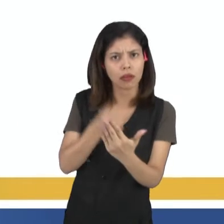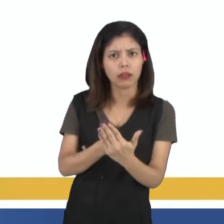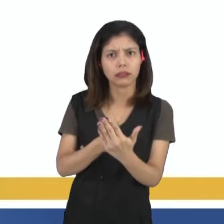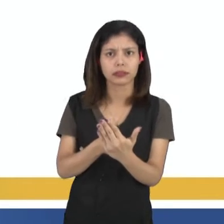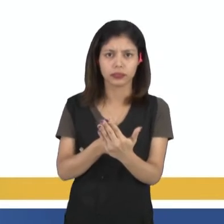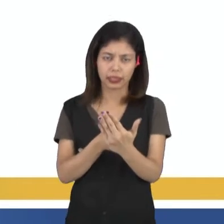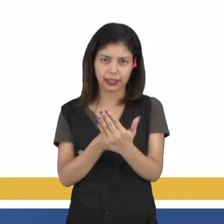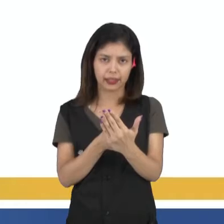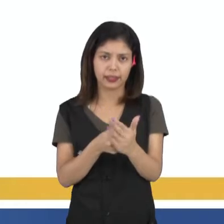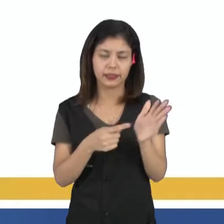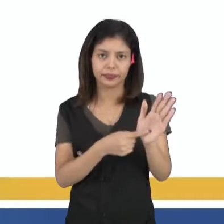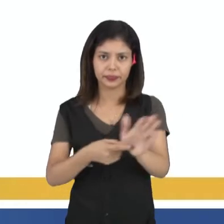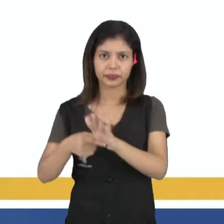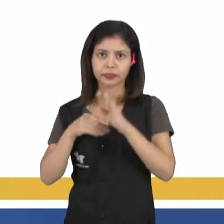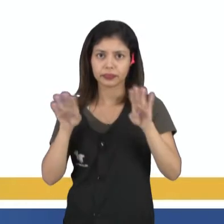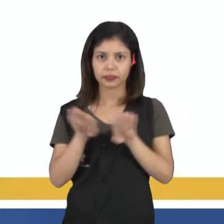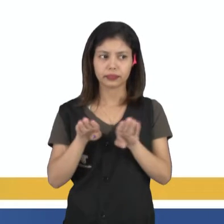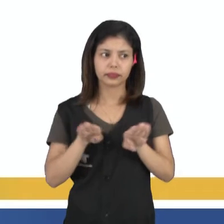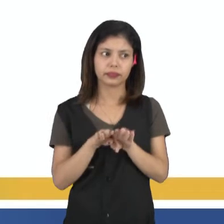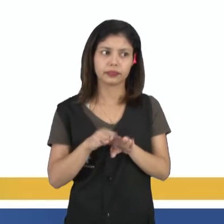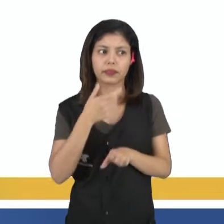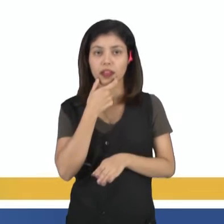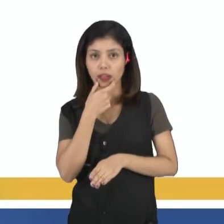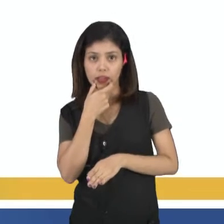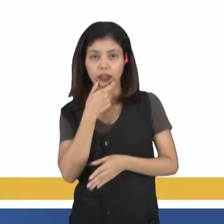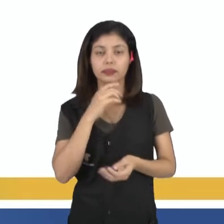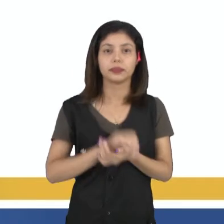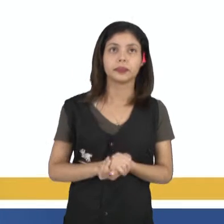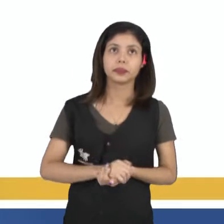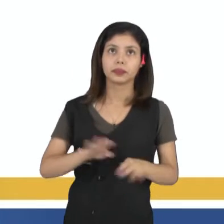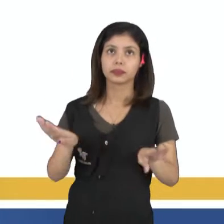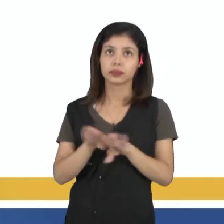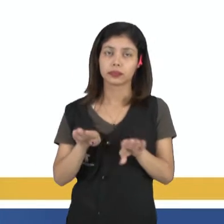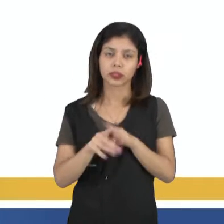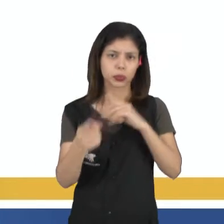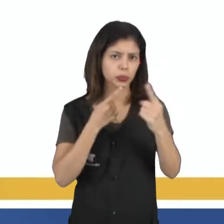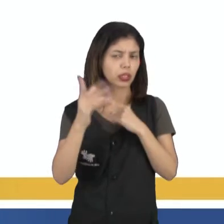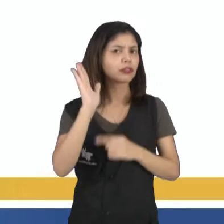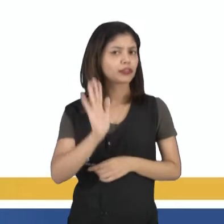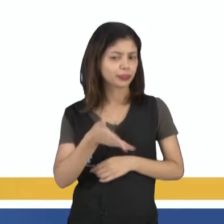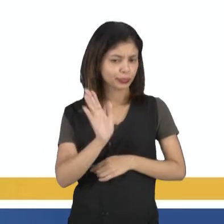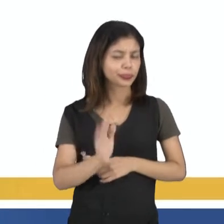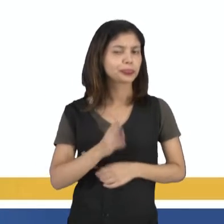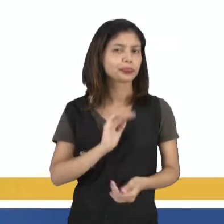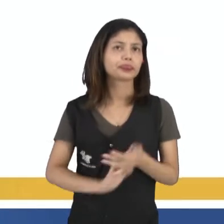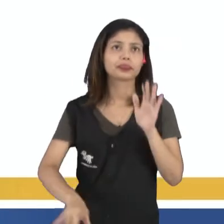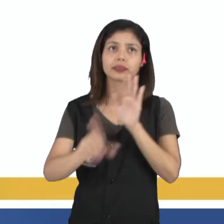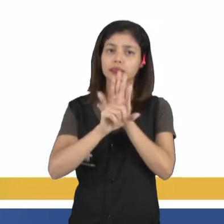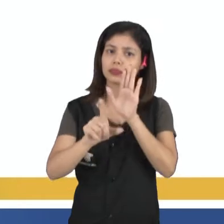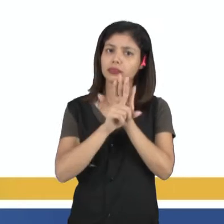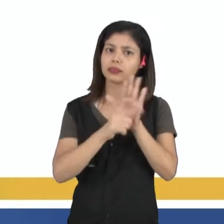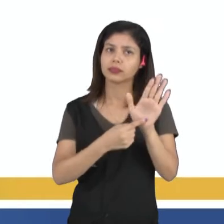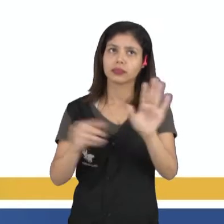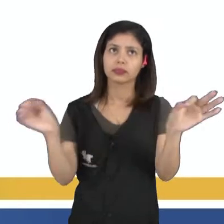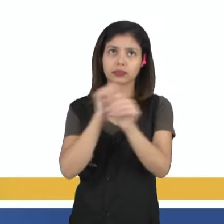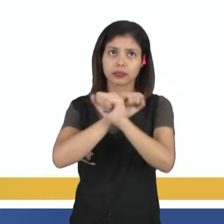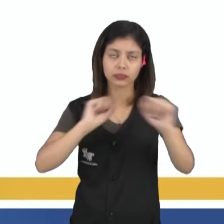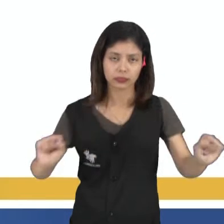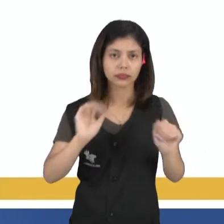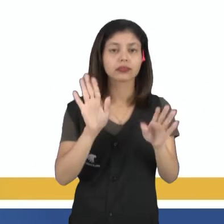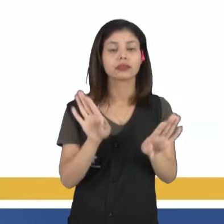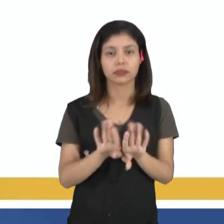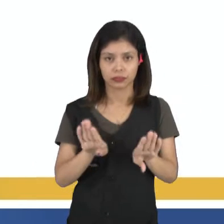da Inglaterra algumas leis que a gente já discutiu segundo ano acho que a gente já discutiu isso né algumas leis referentes aí